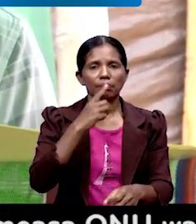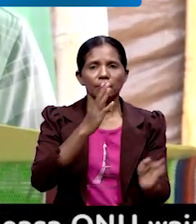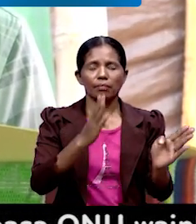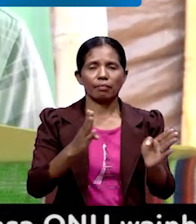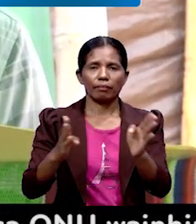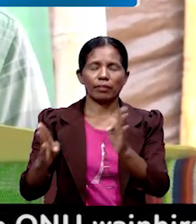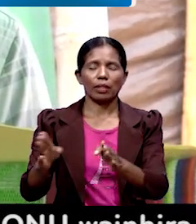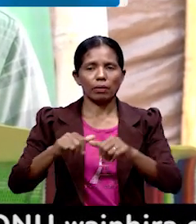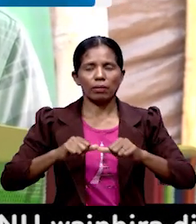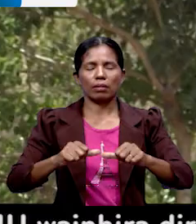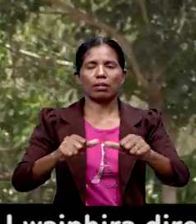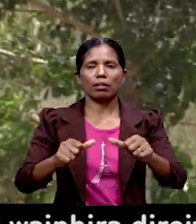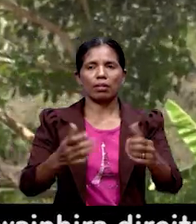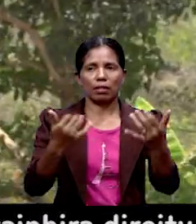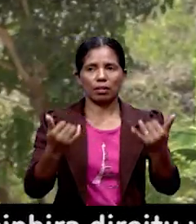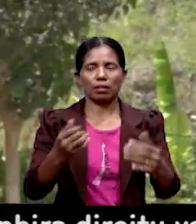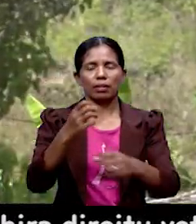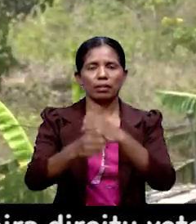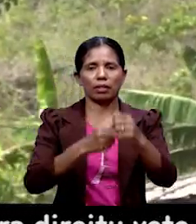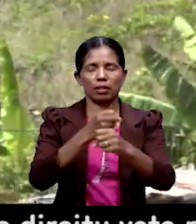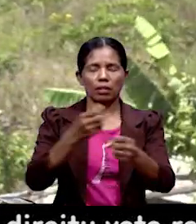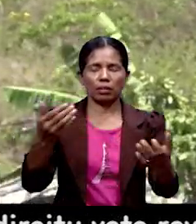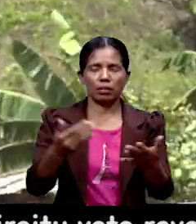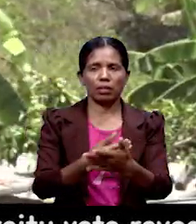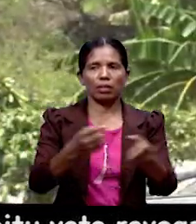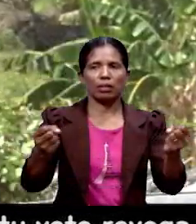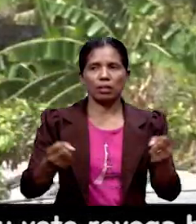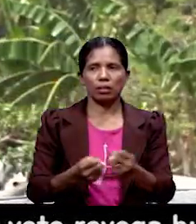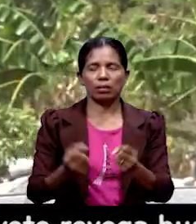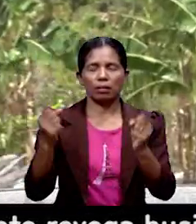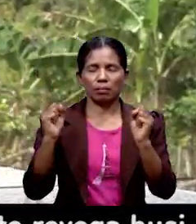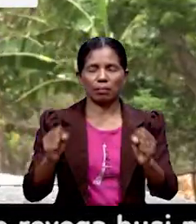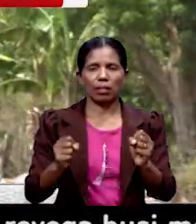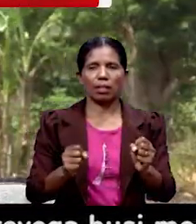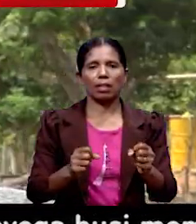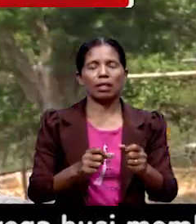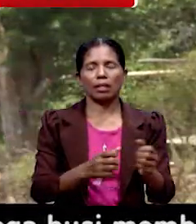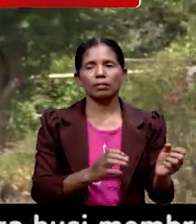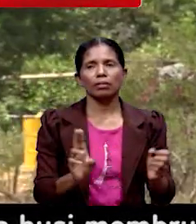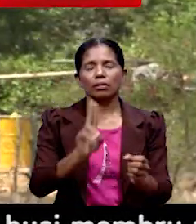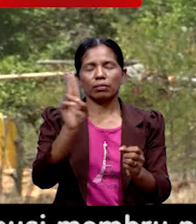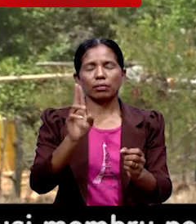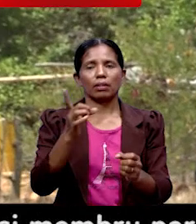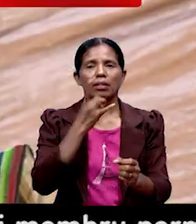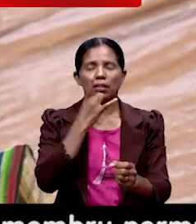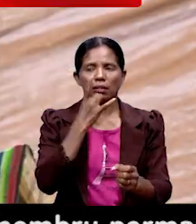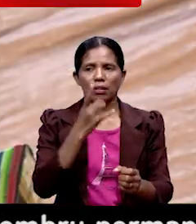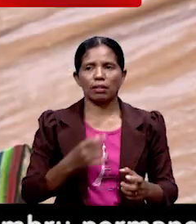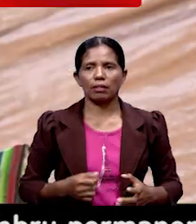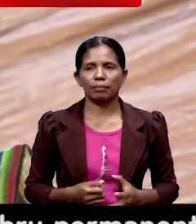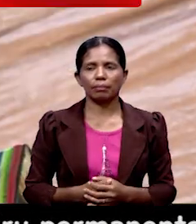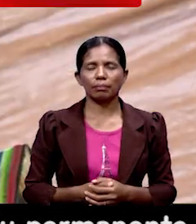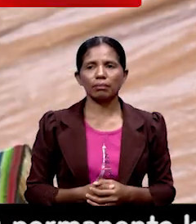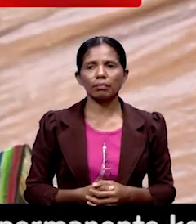tenderização laohela nune moloktinanfo suku sirane belehahu dada ona eletricidade projeto eletricidade